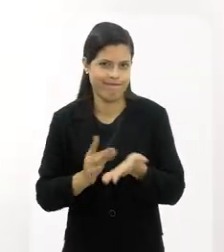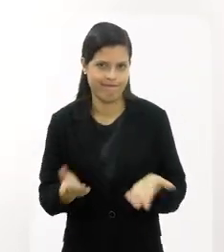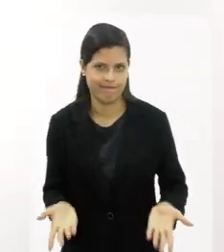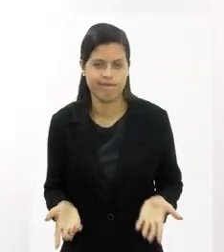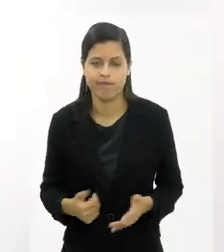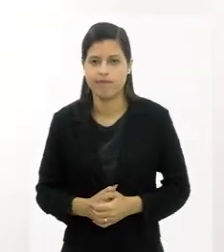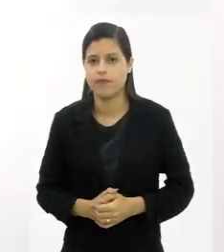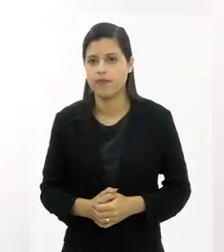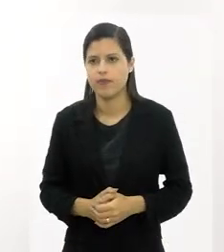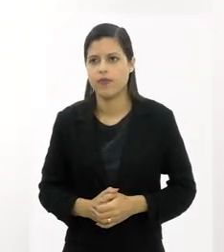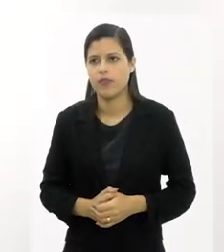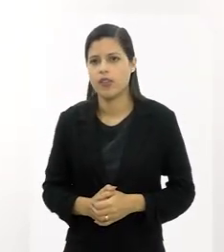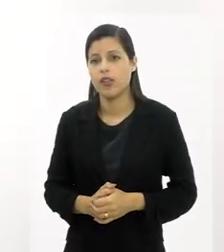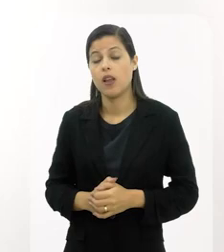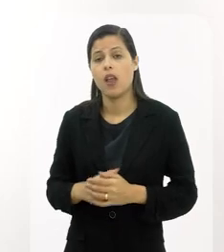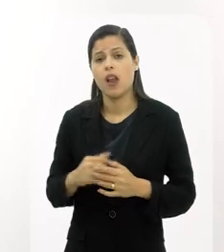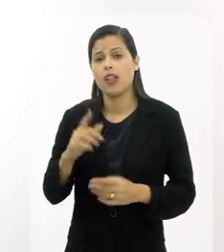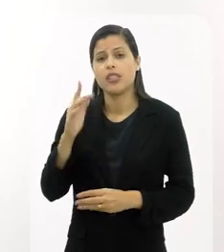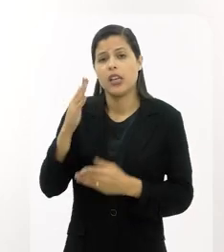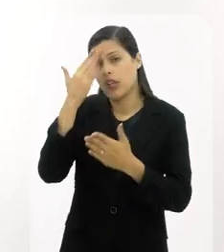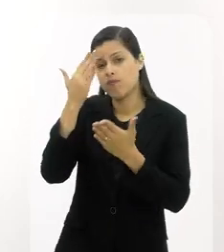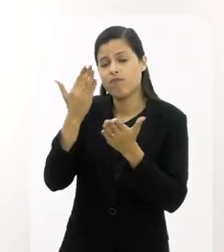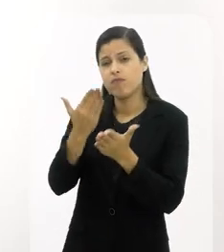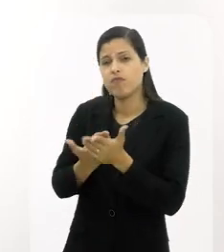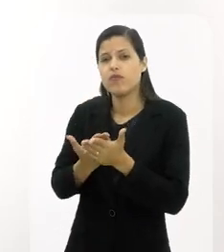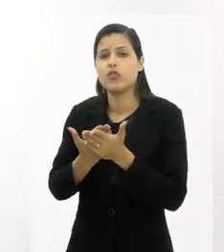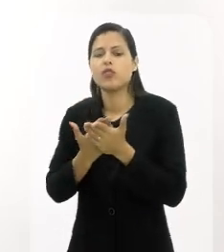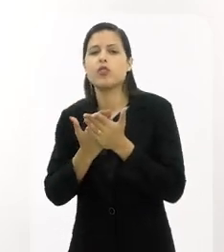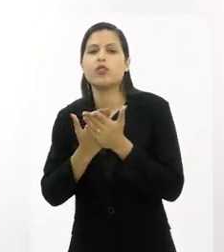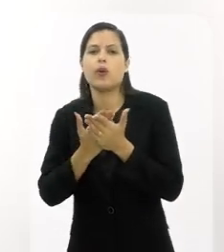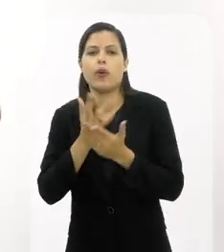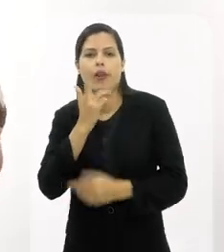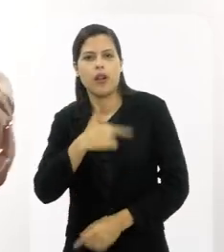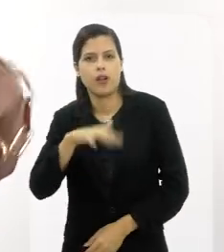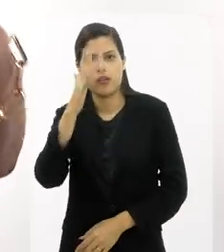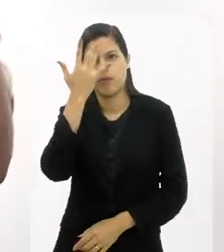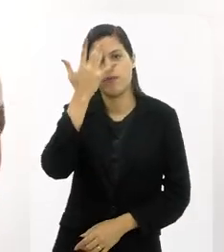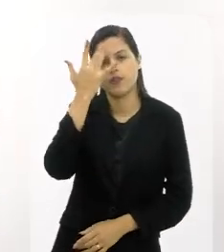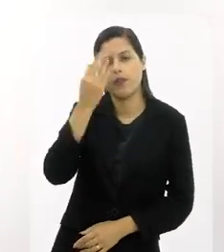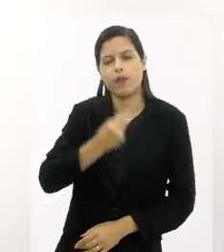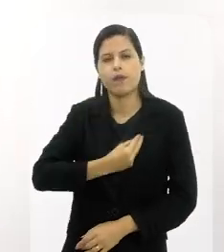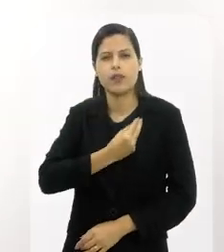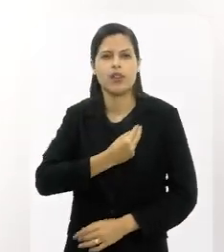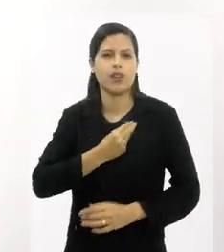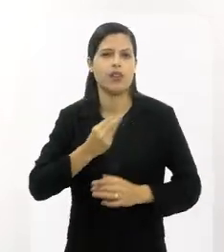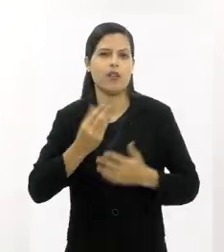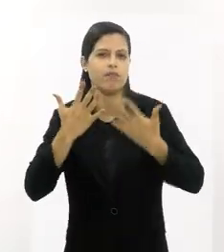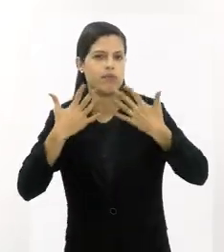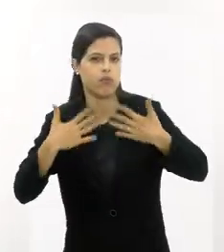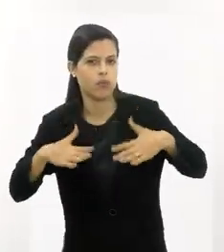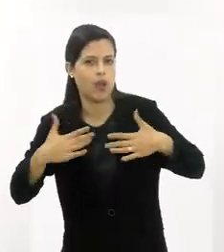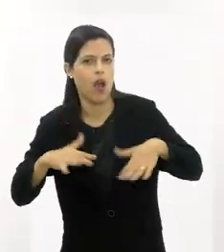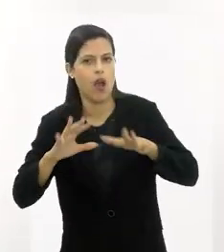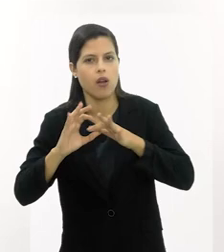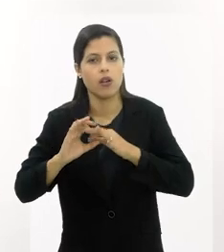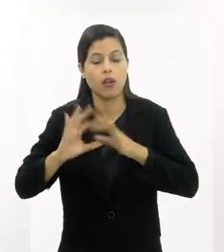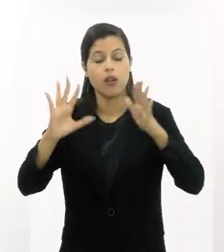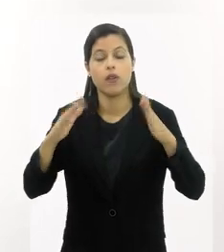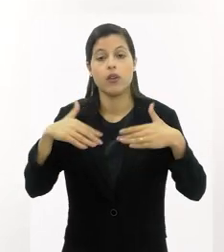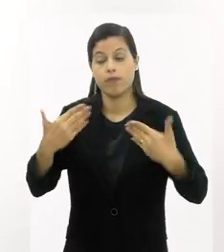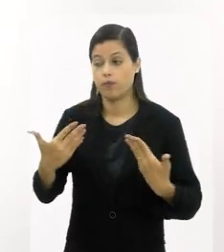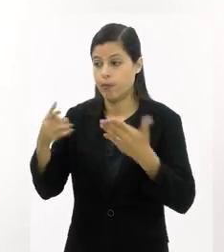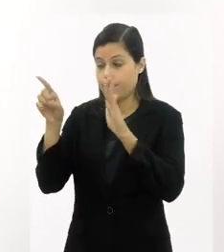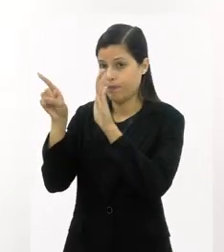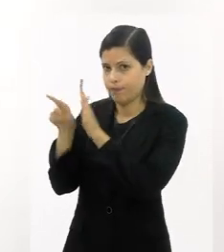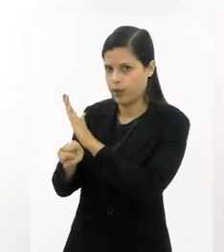verdade. Mas eles acham que o Hare Krishna tem uma vida mais livre, uma vida mais liberal. Então vem